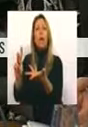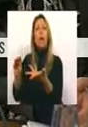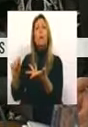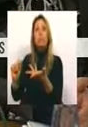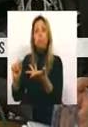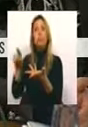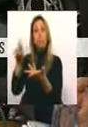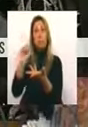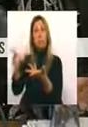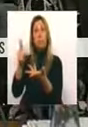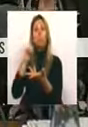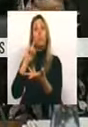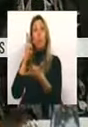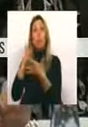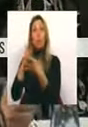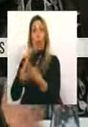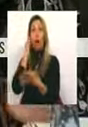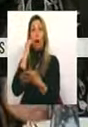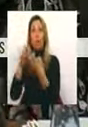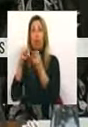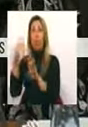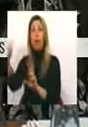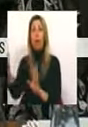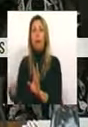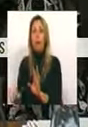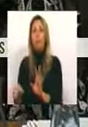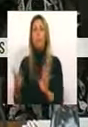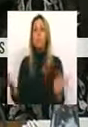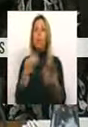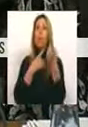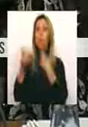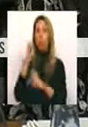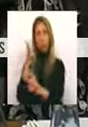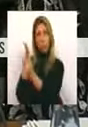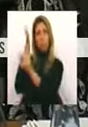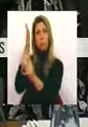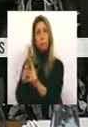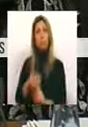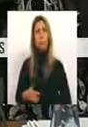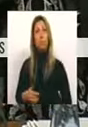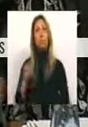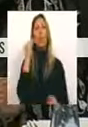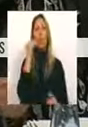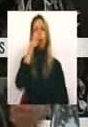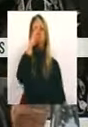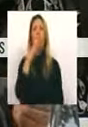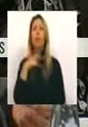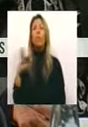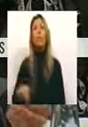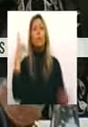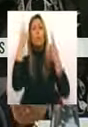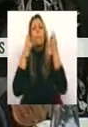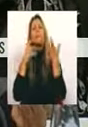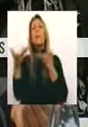problemas que atravessa e e perguntou-lhe muito concretamente como é que o governo português encara essa relação